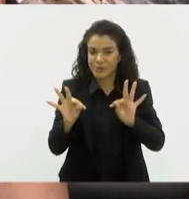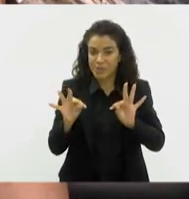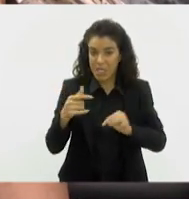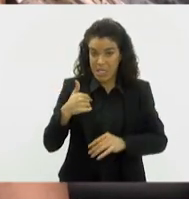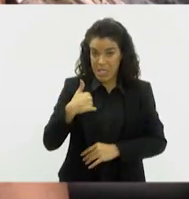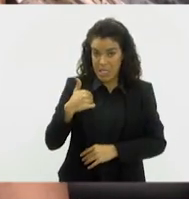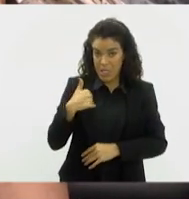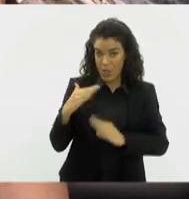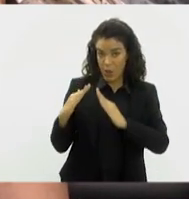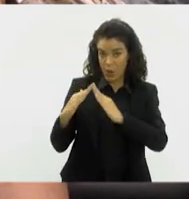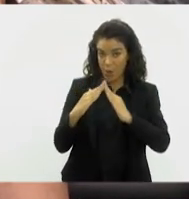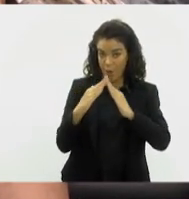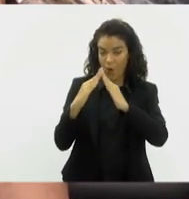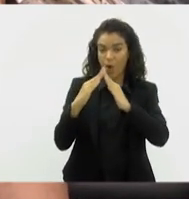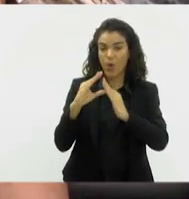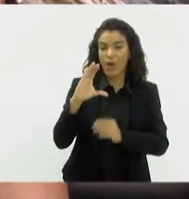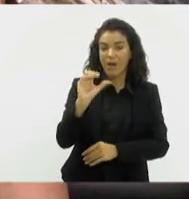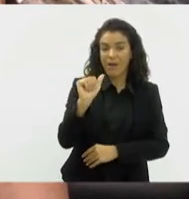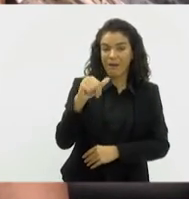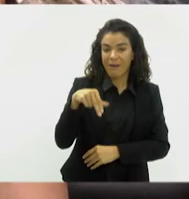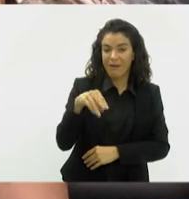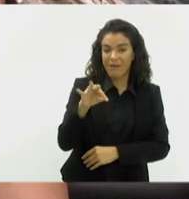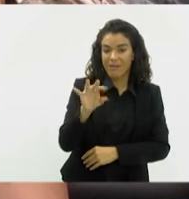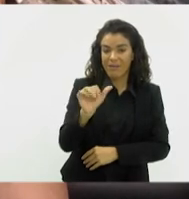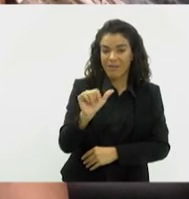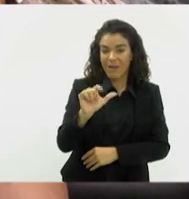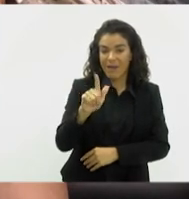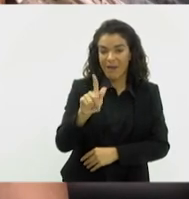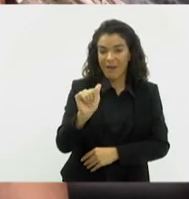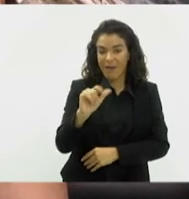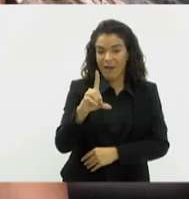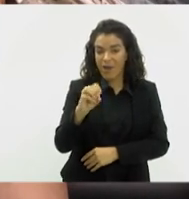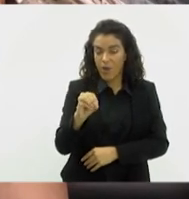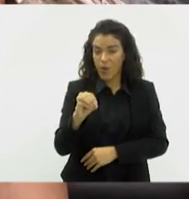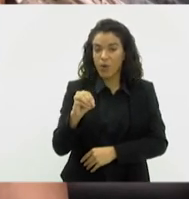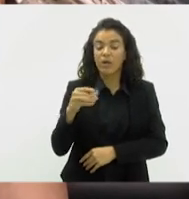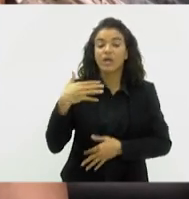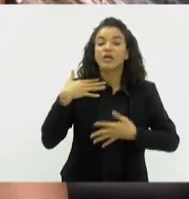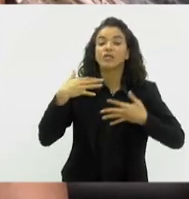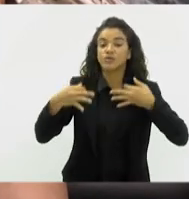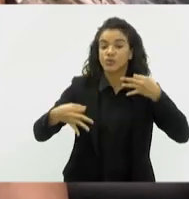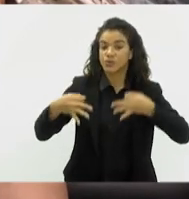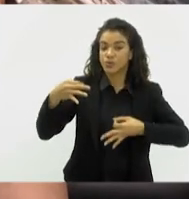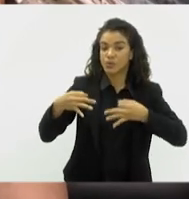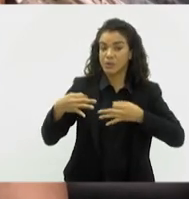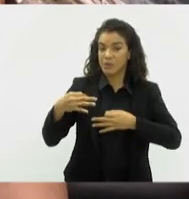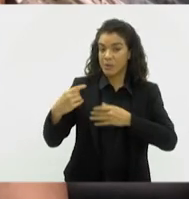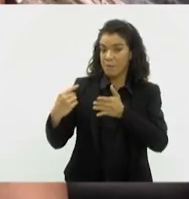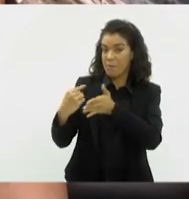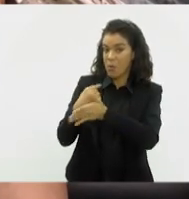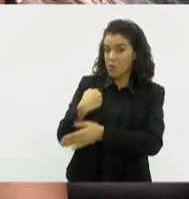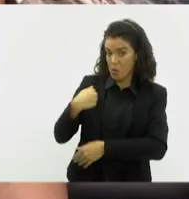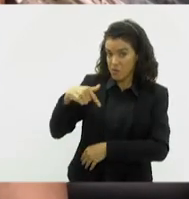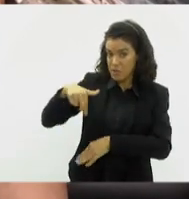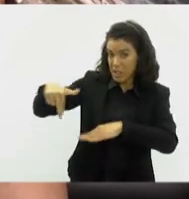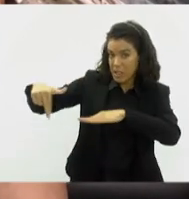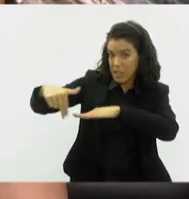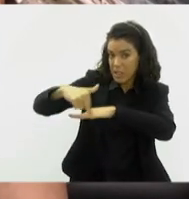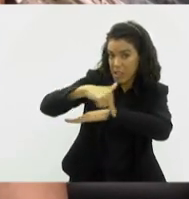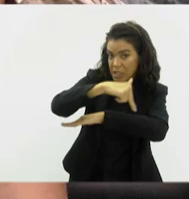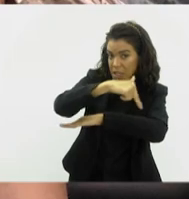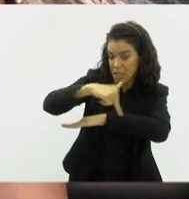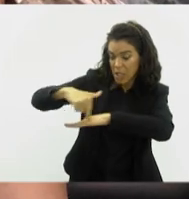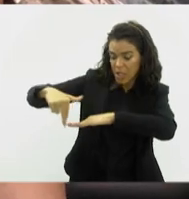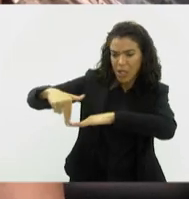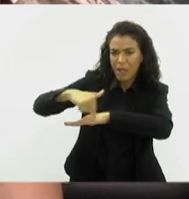como morador do Morro do Cantagalo, juíza, no momento da audiência, me perguntou se eu transitava por aquele lugar. E é o local